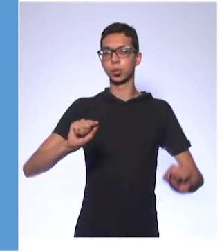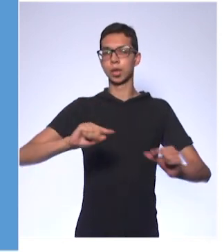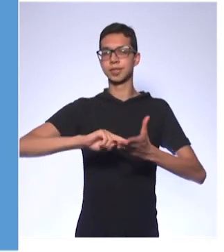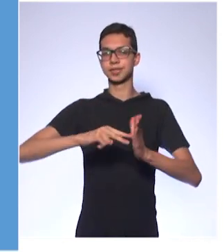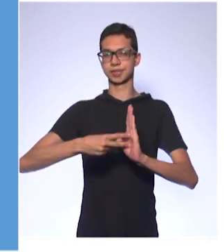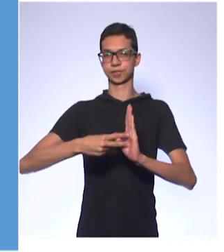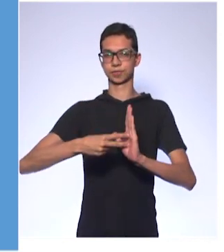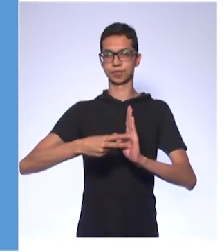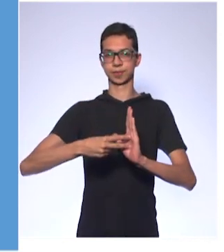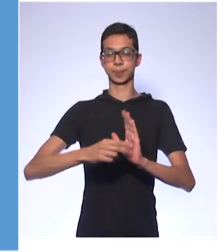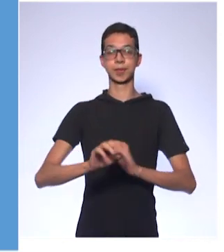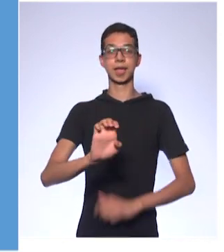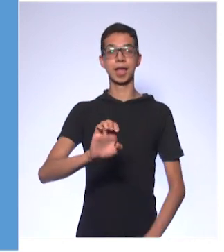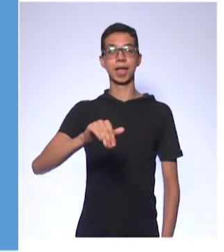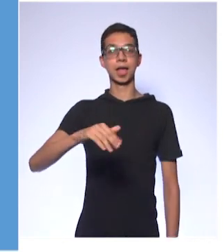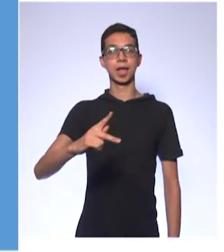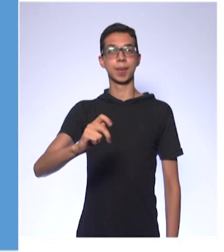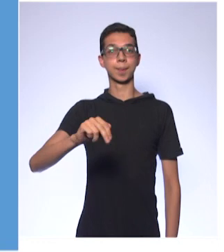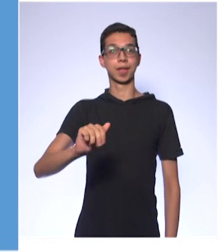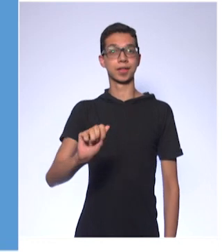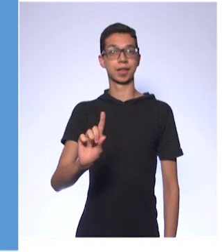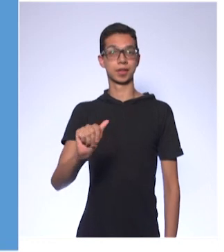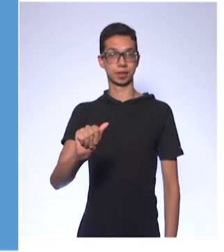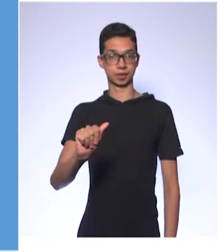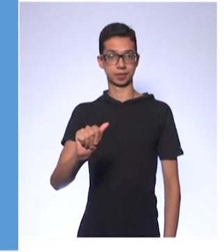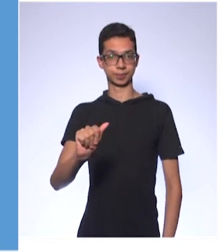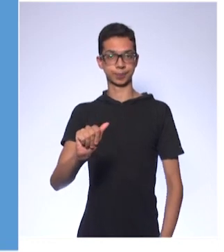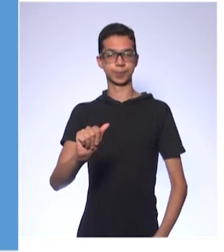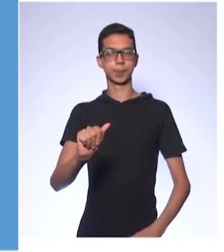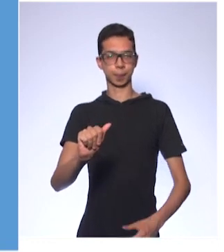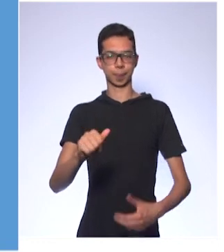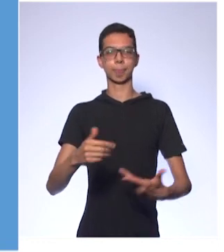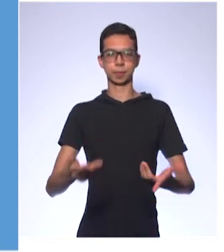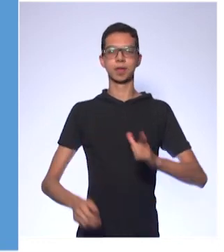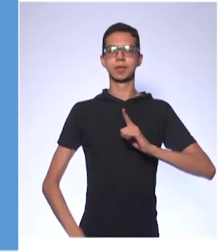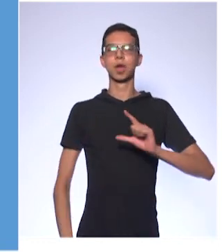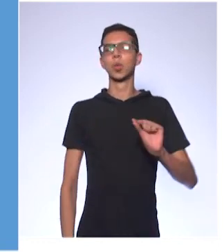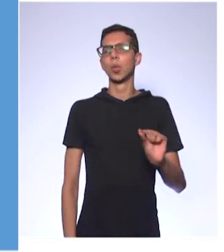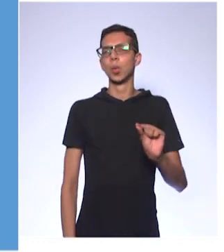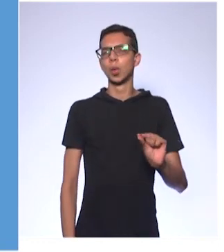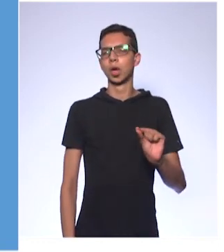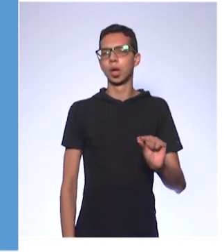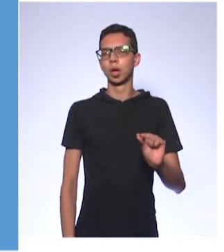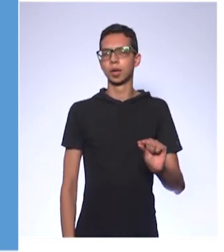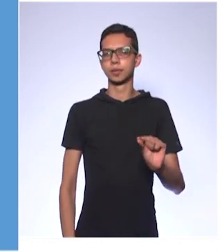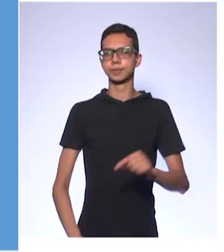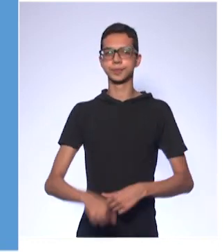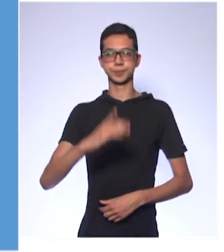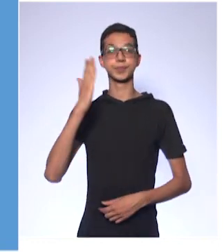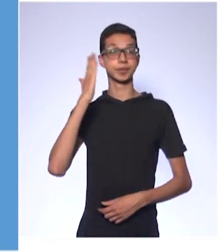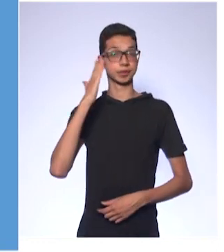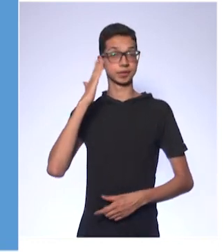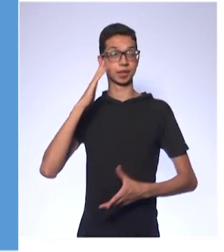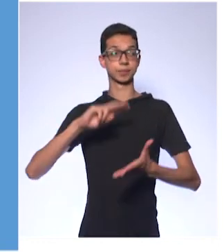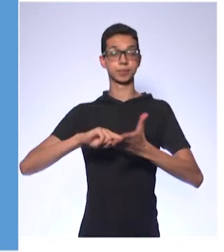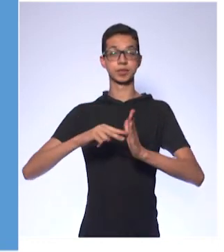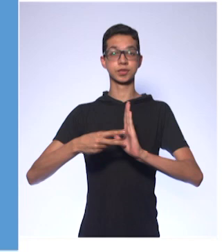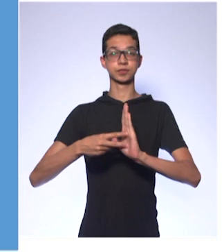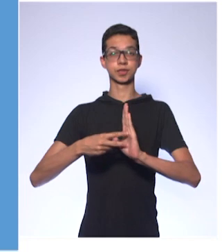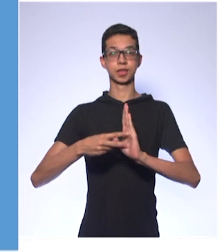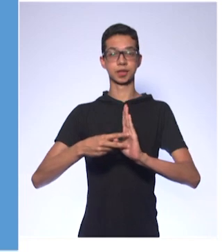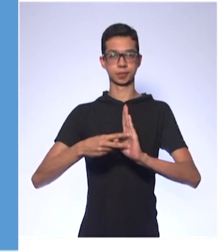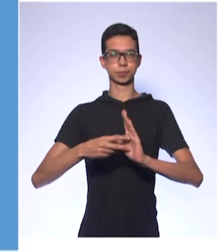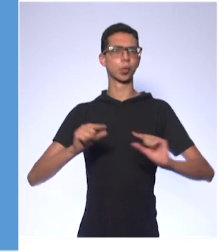uma empanada, ainda há chances de saber o que significa isso. Né?